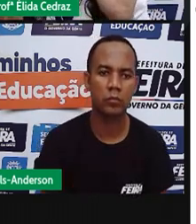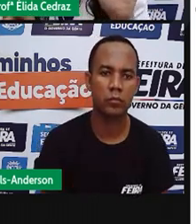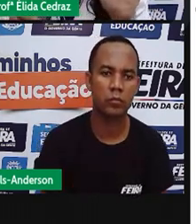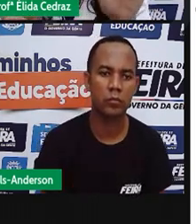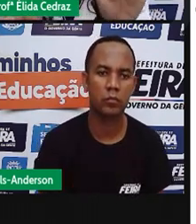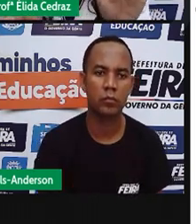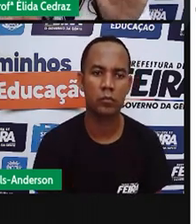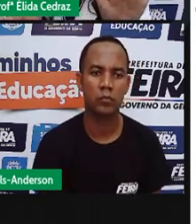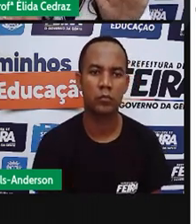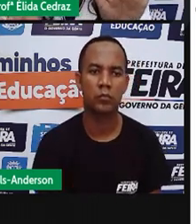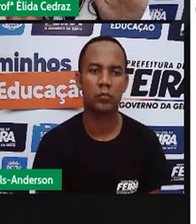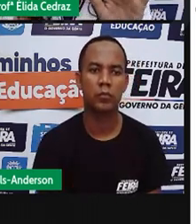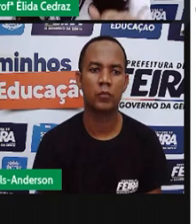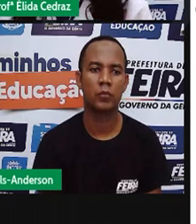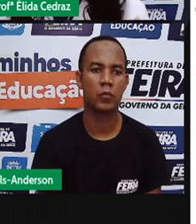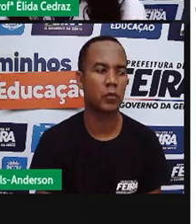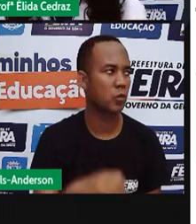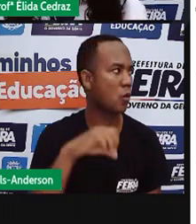8.